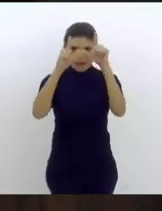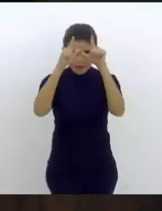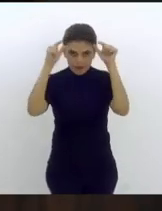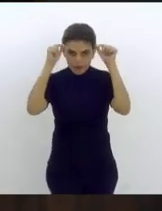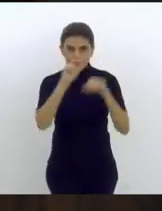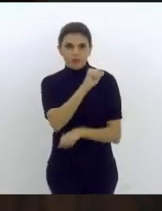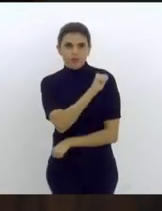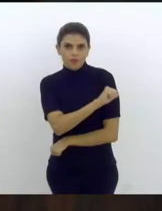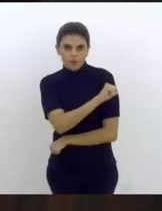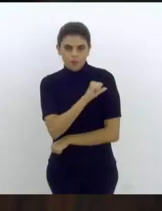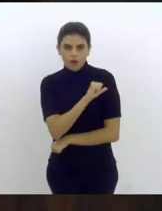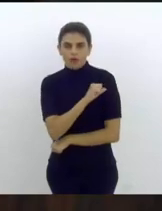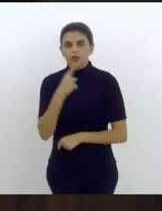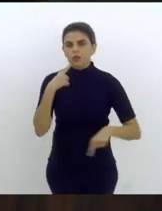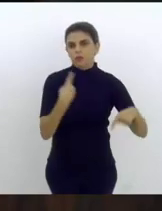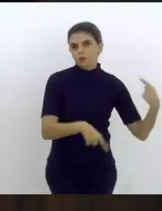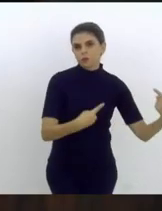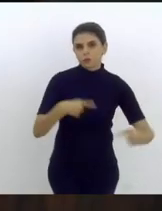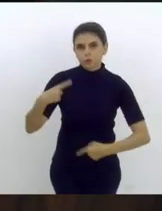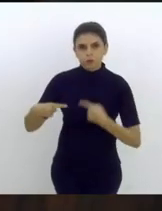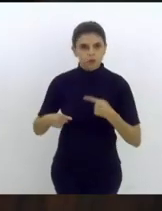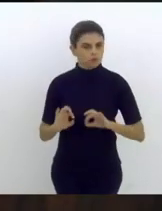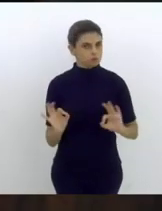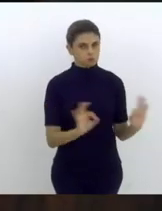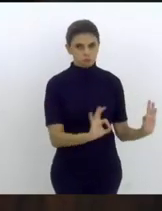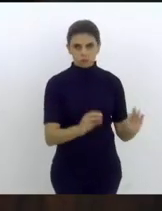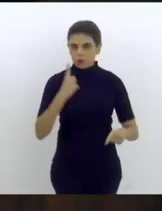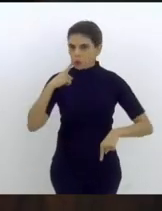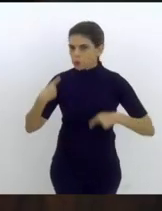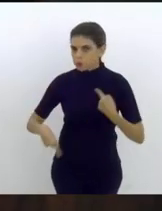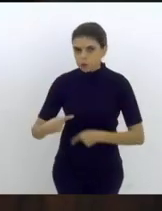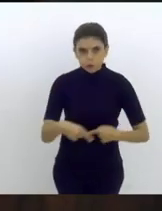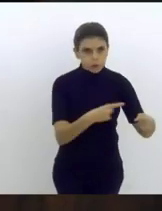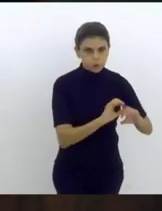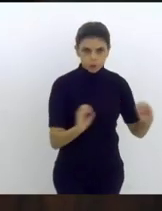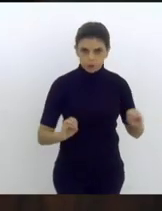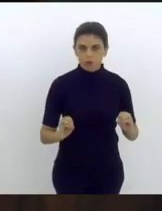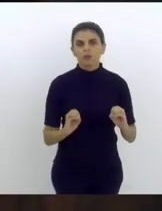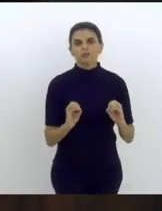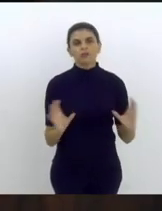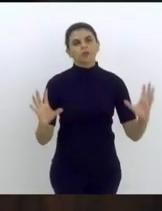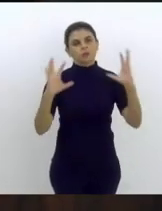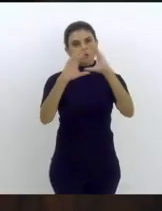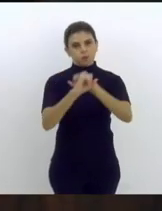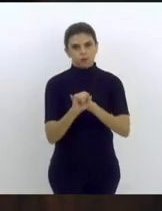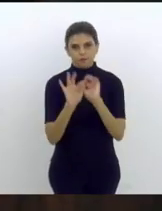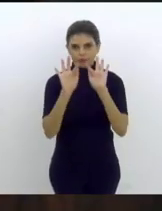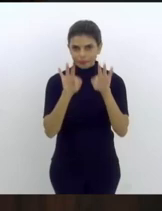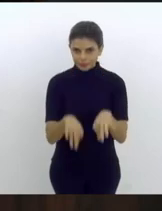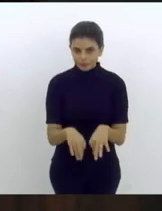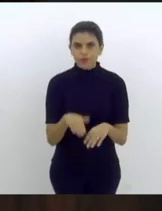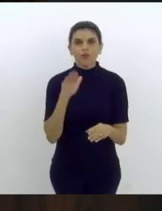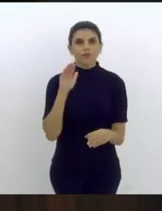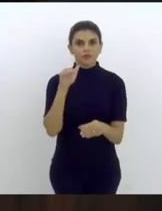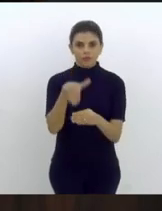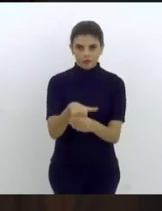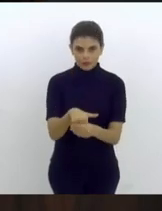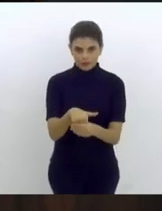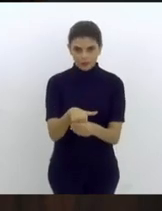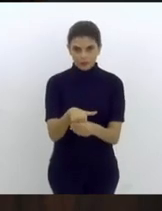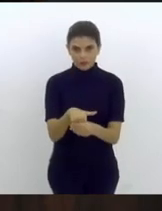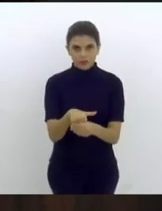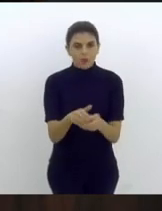em discussão não havendo Quem Queira discutir encerrada discussão em votação